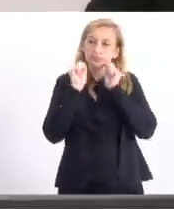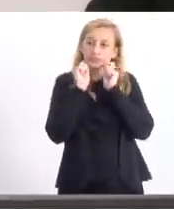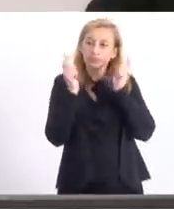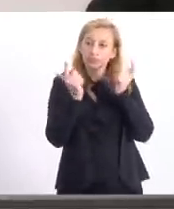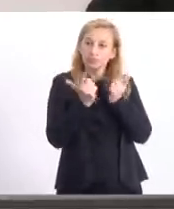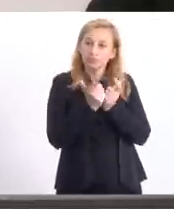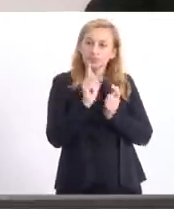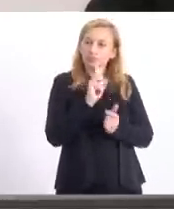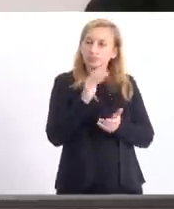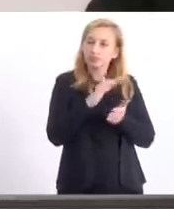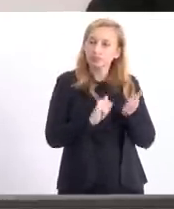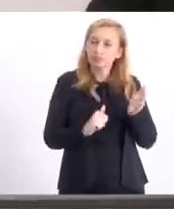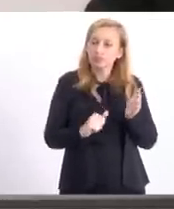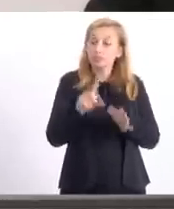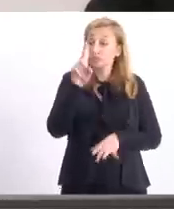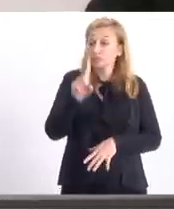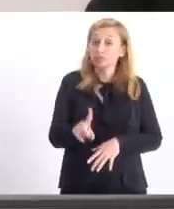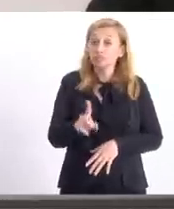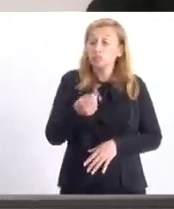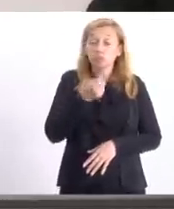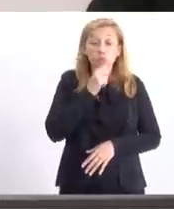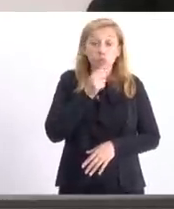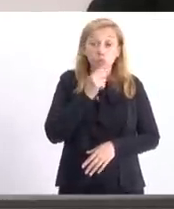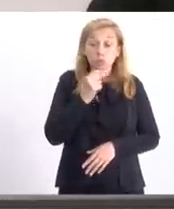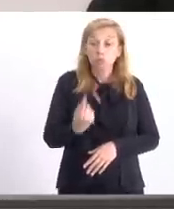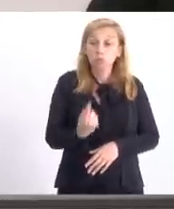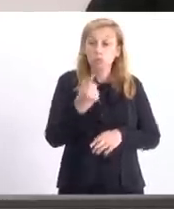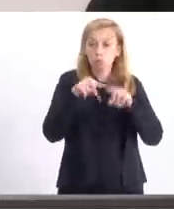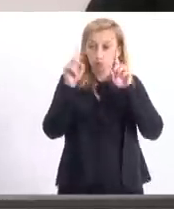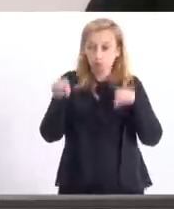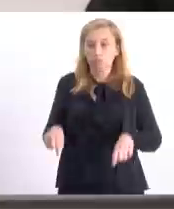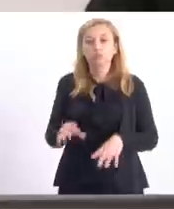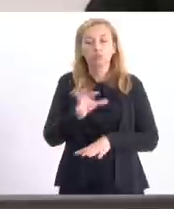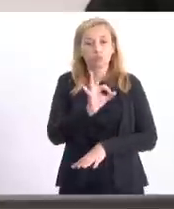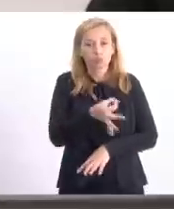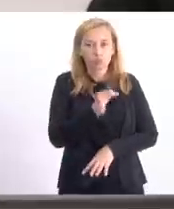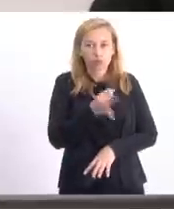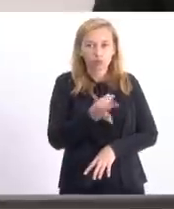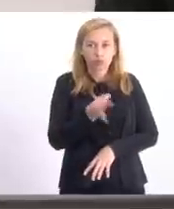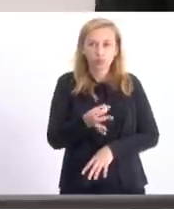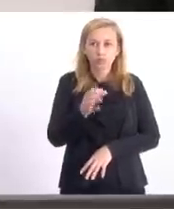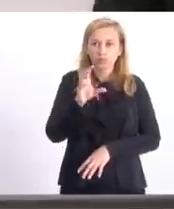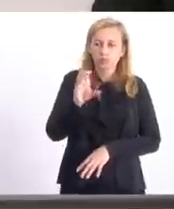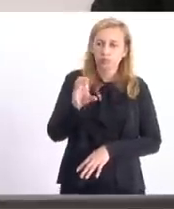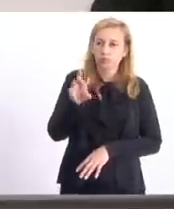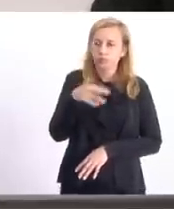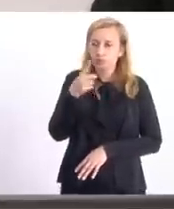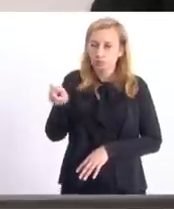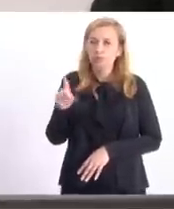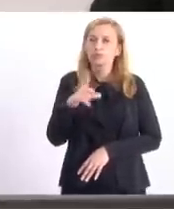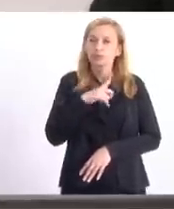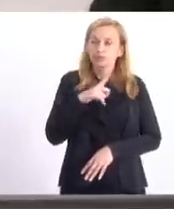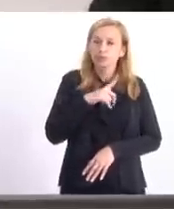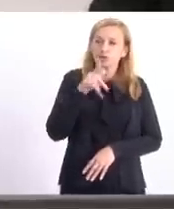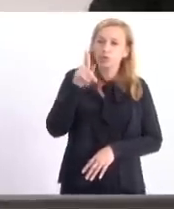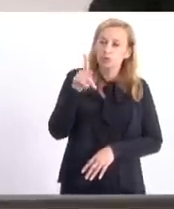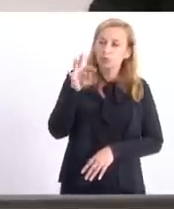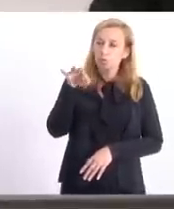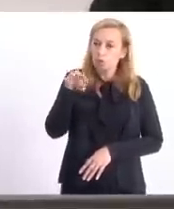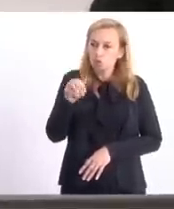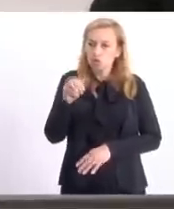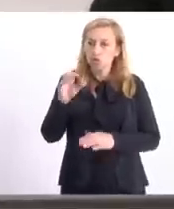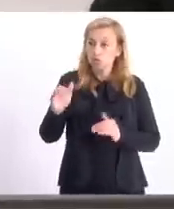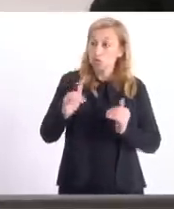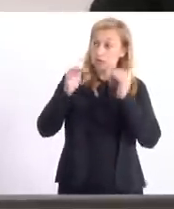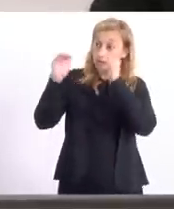A Assembleia não vai retirar direito de nenhum servidor. Logicamente, na questão da GRAM, tem um posto acima, mas tem